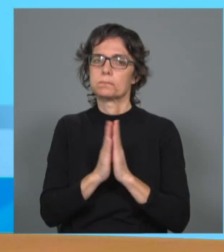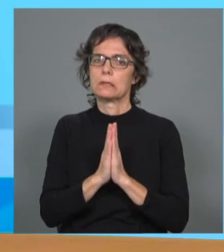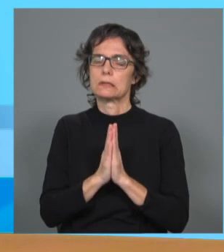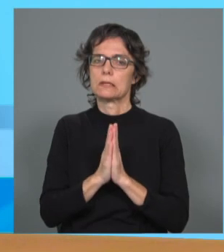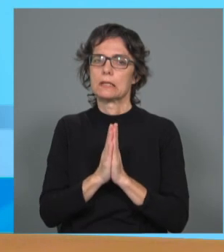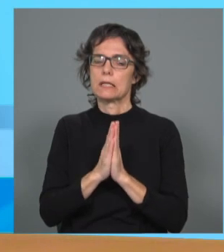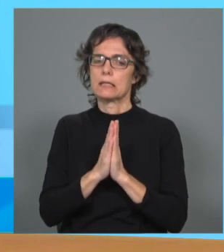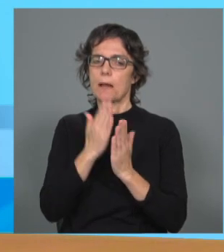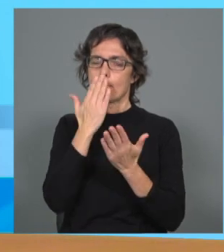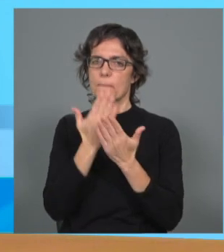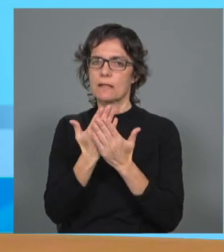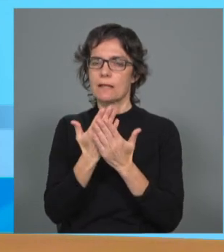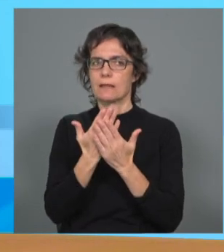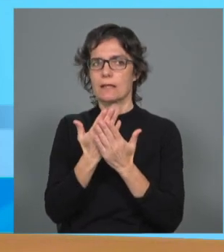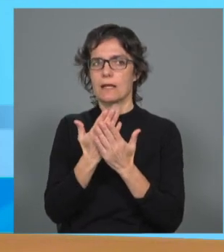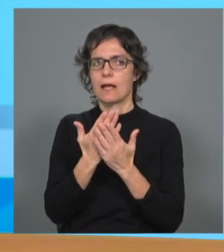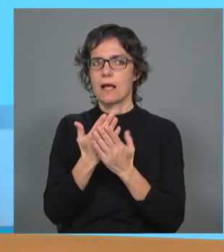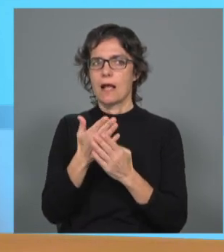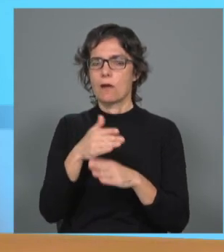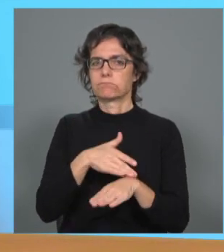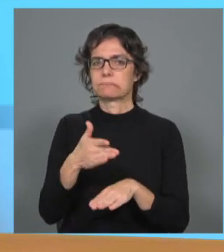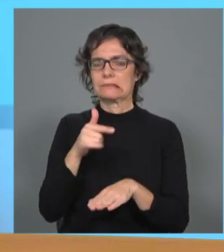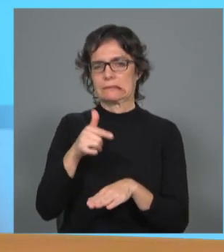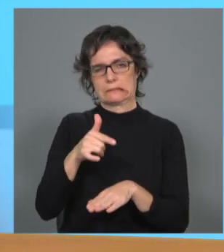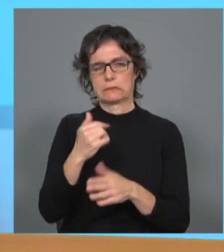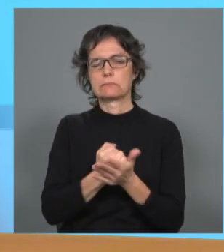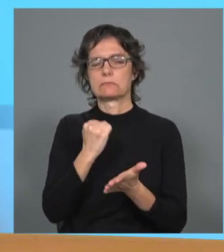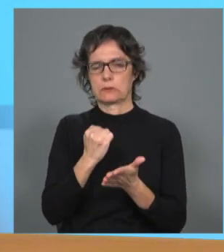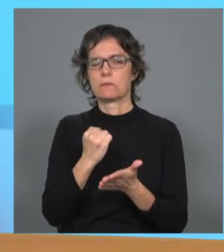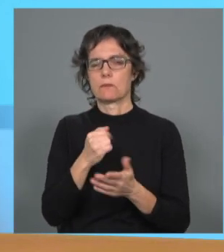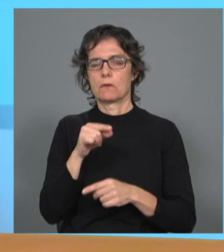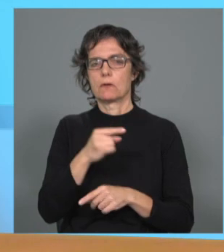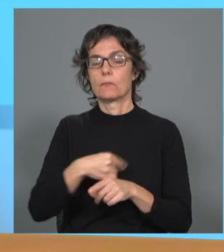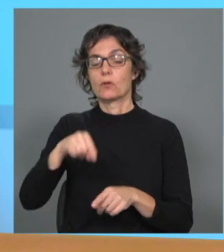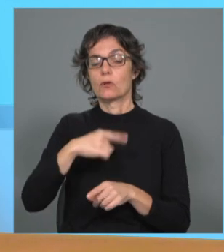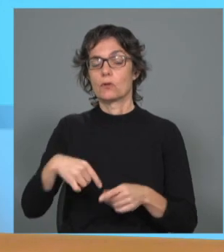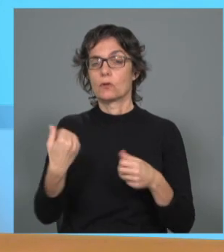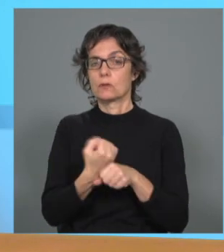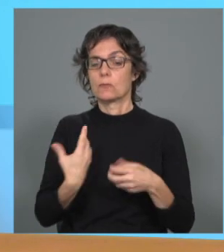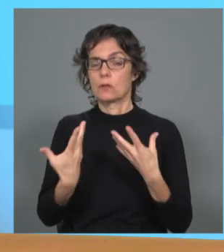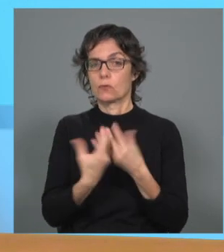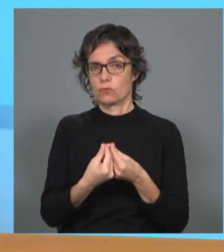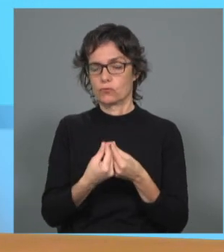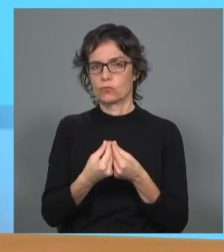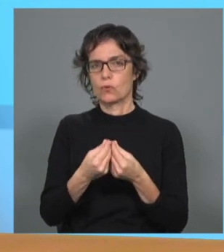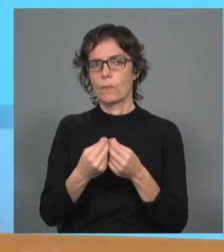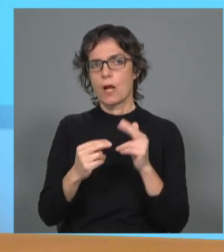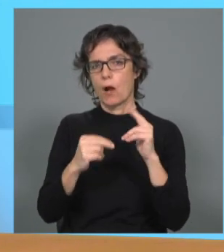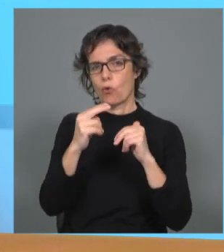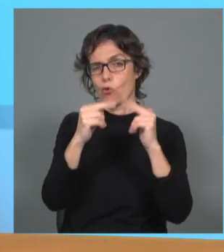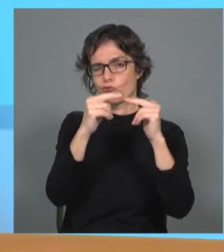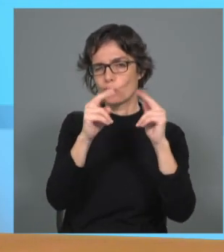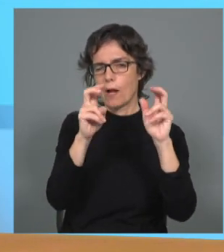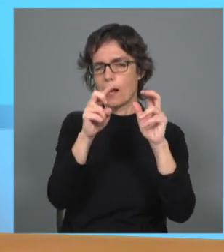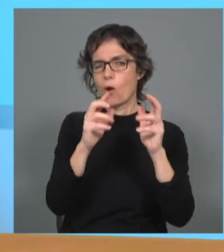que temos a oportunidade de todos em conjunto construirmos uma nova forma de ser Igreja. E